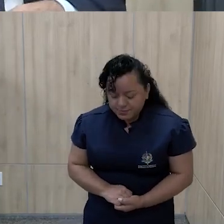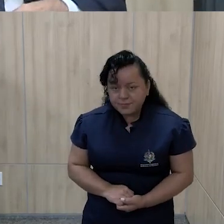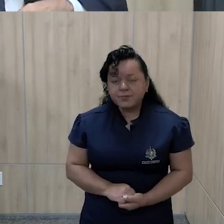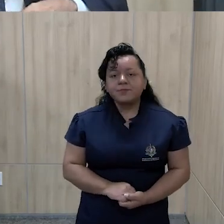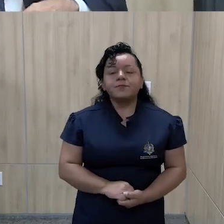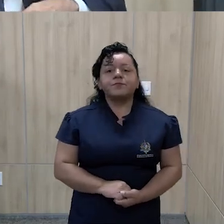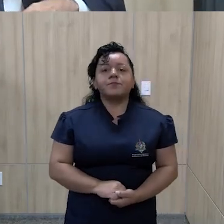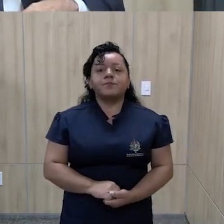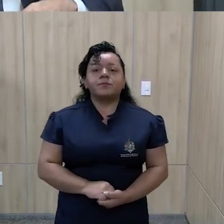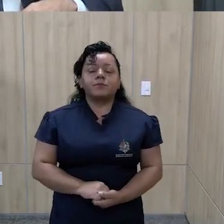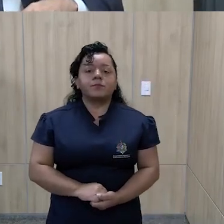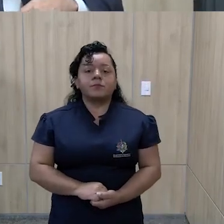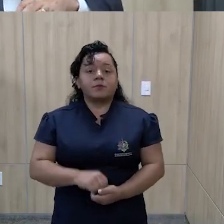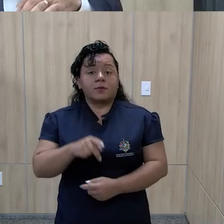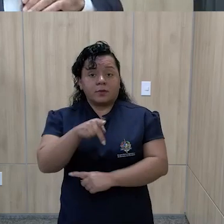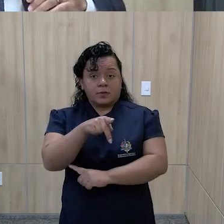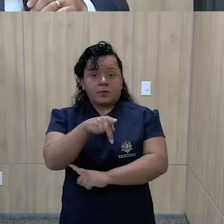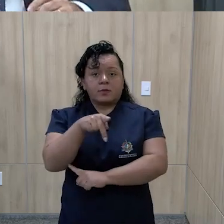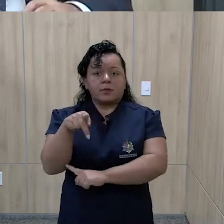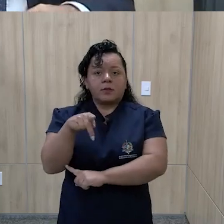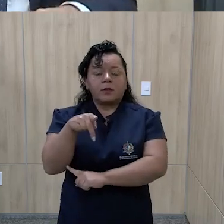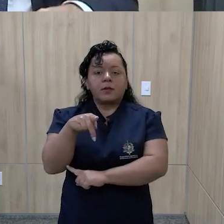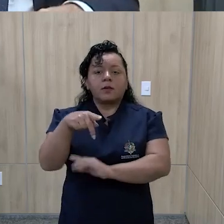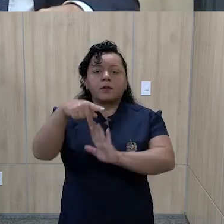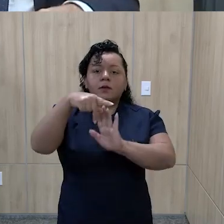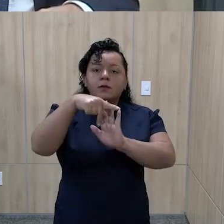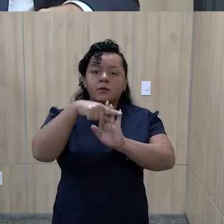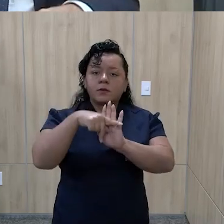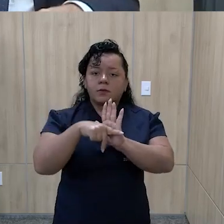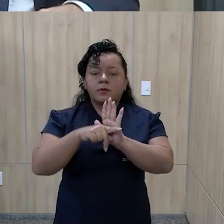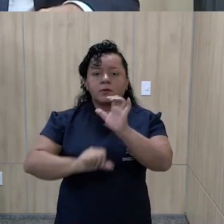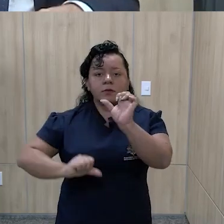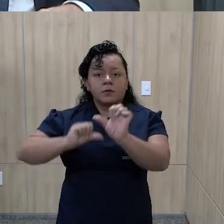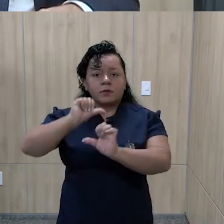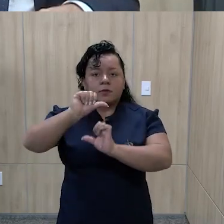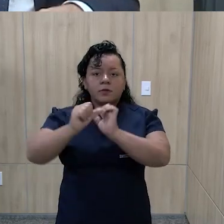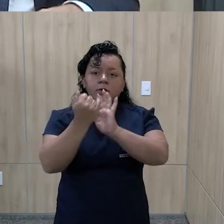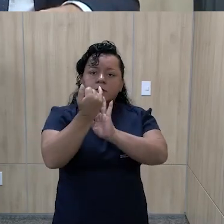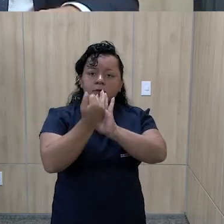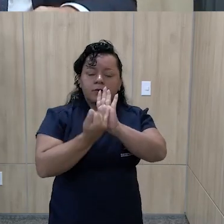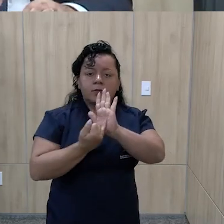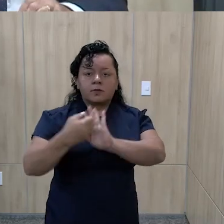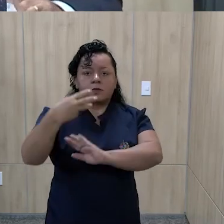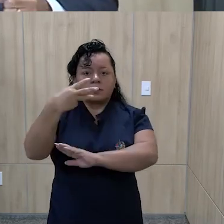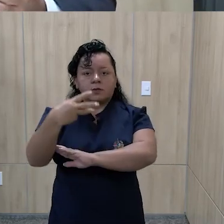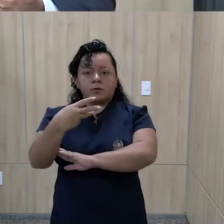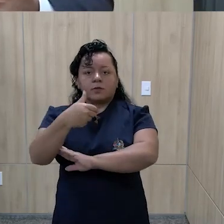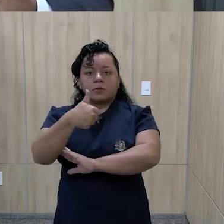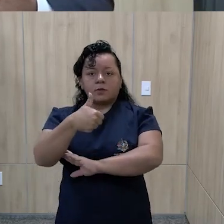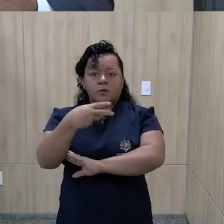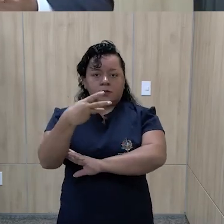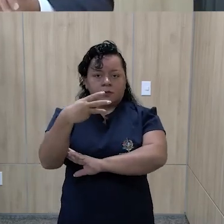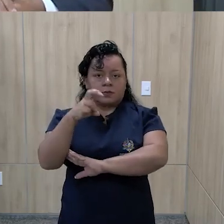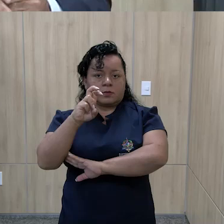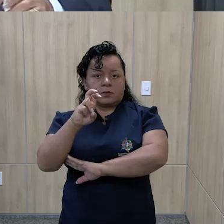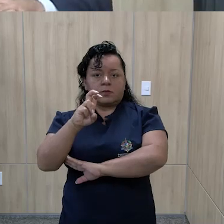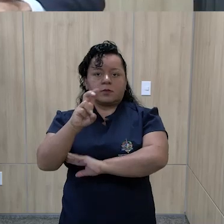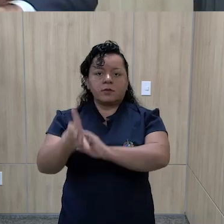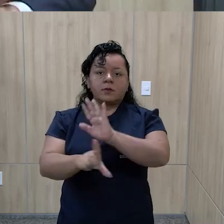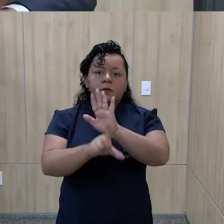Presidente projeto que alterar a linha B do inciso terceiro do artigo